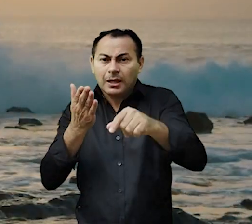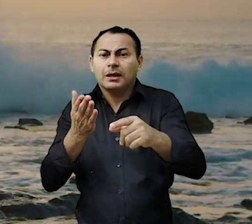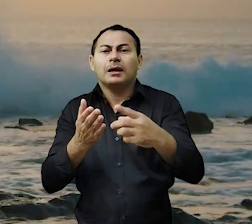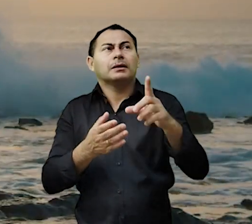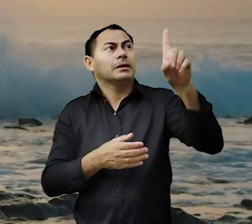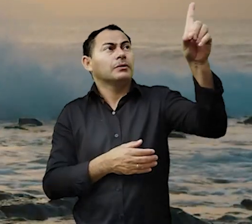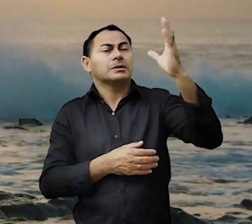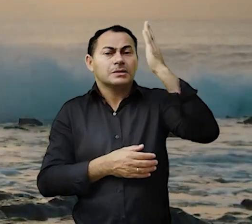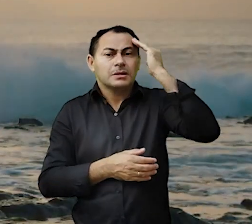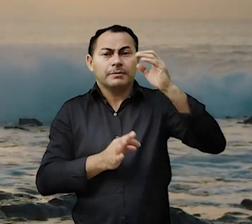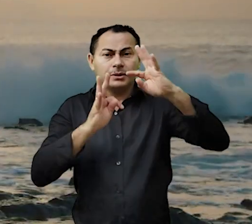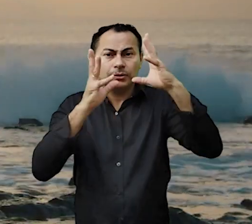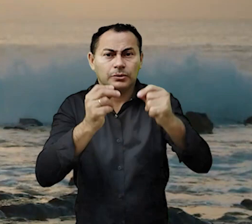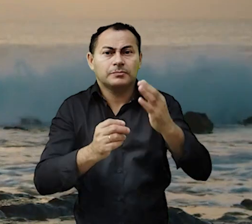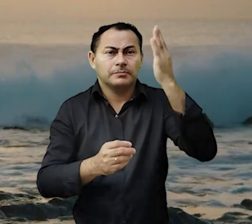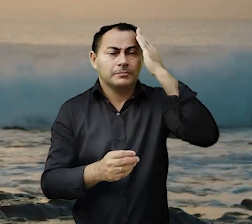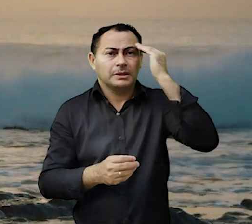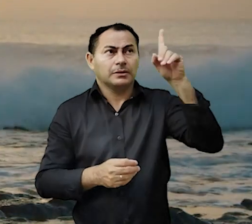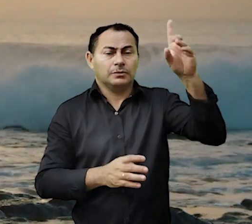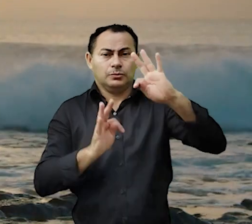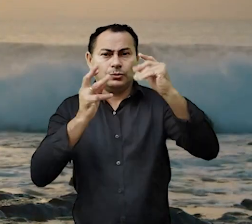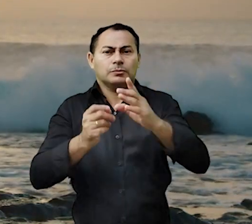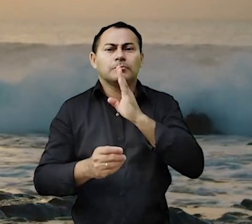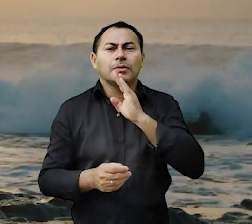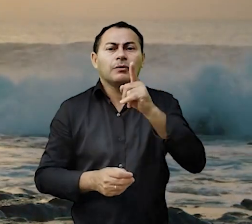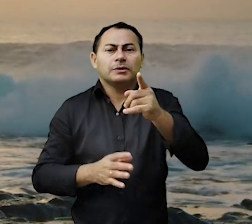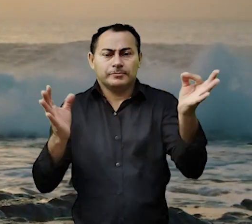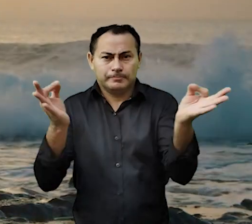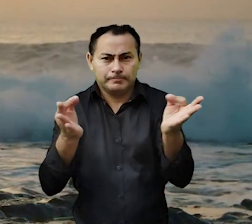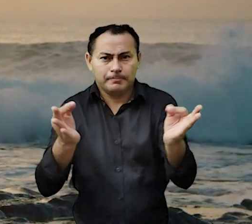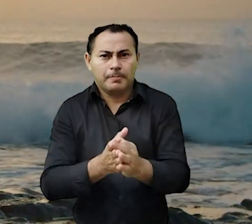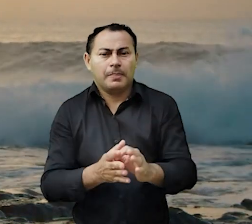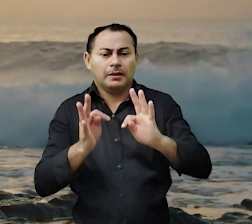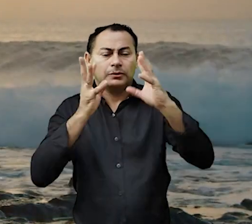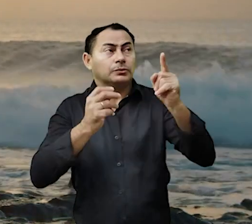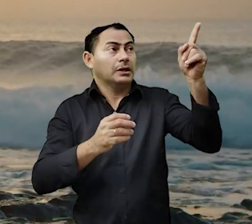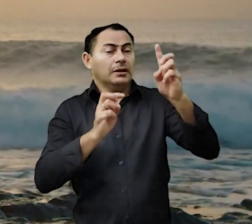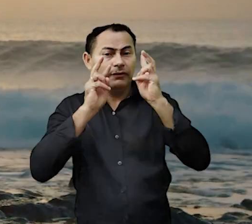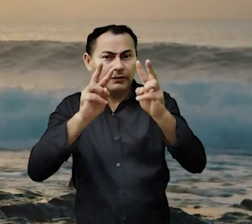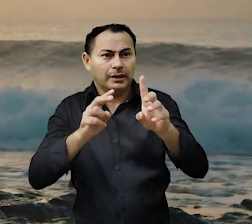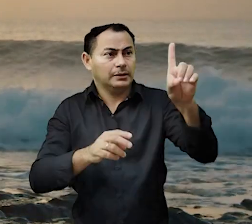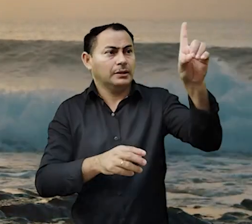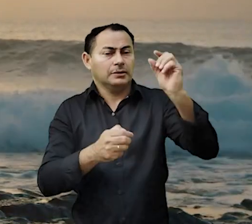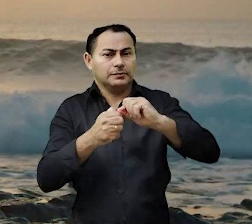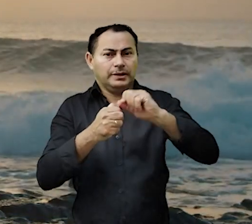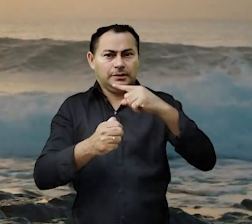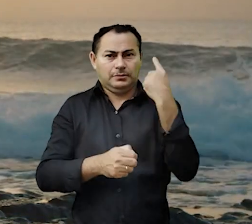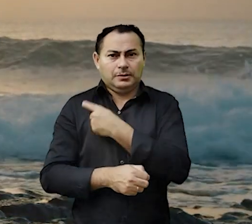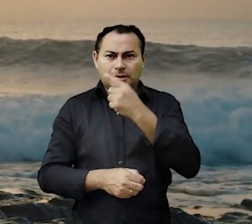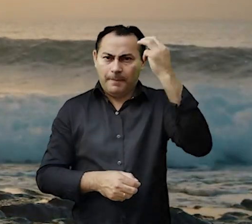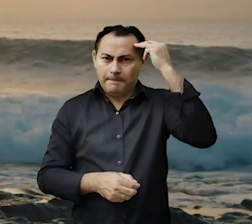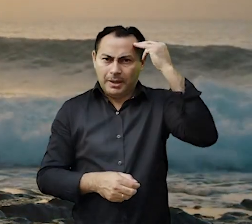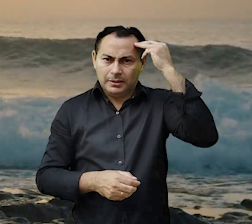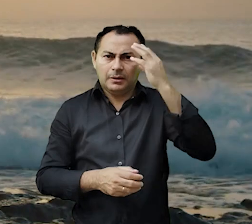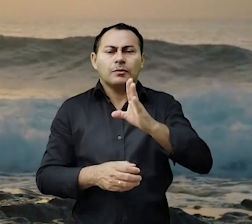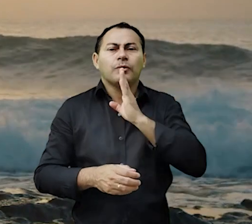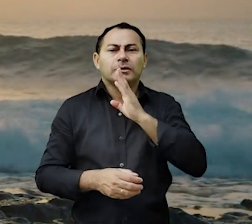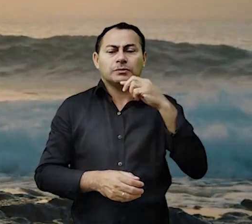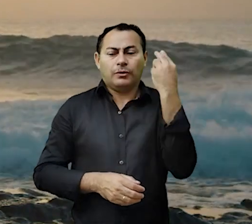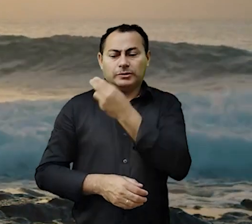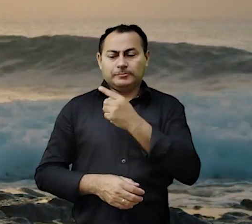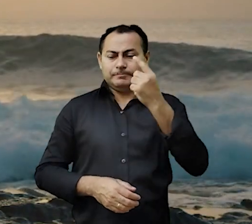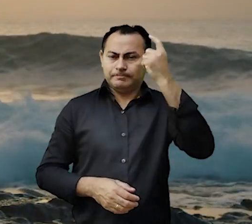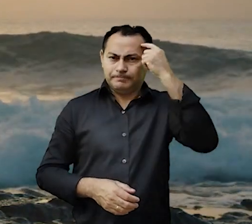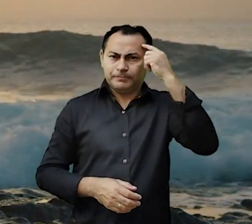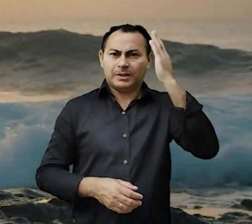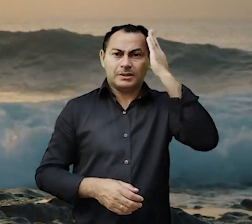Deus que tudo sabe de tudo. Ele sabe de tudo, ele conhece você perfeitamente e ele tudo vê. Deus criou nossas mentes e conhece nossos